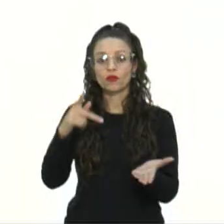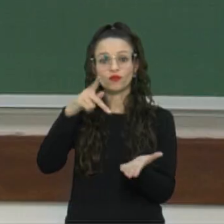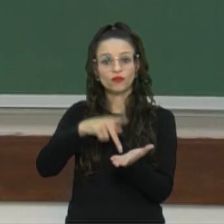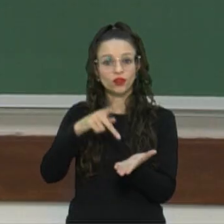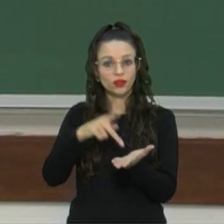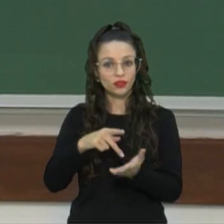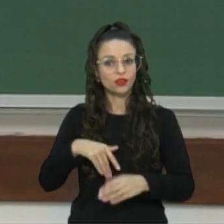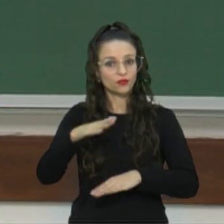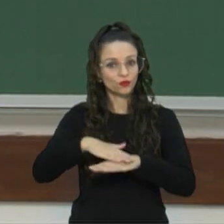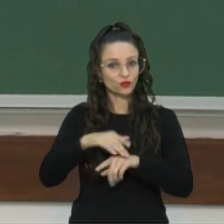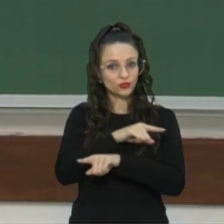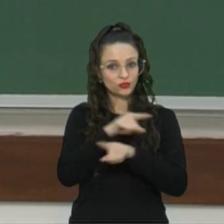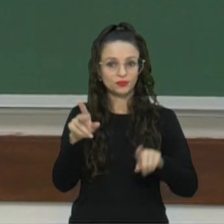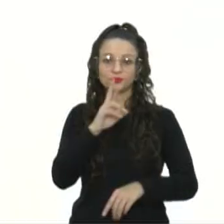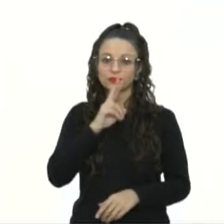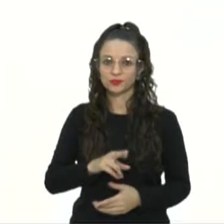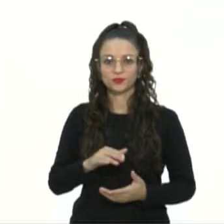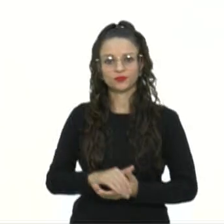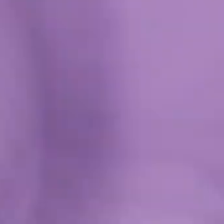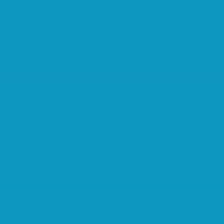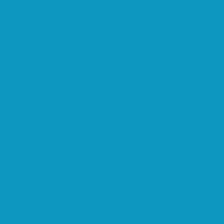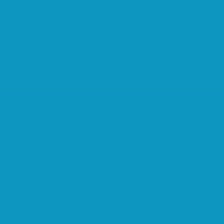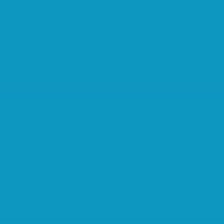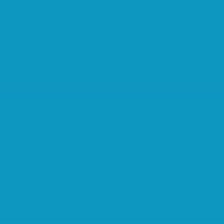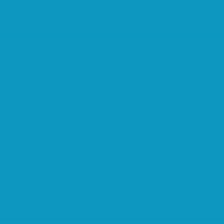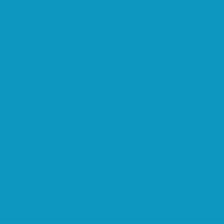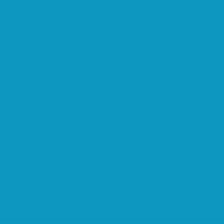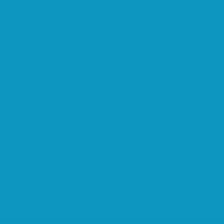verdadeira. Agora é com vocês.